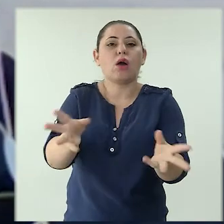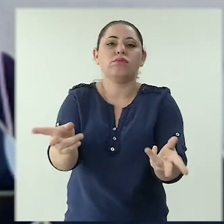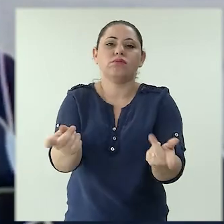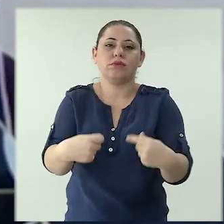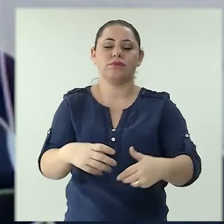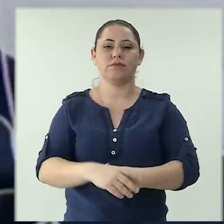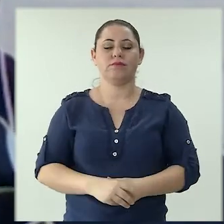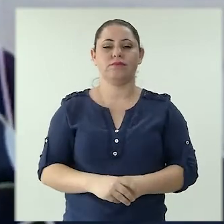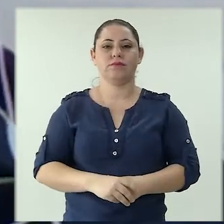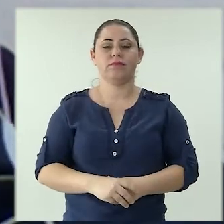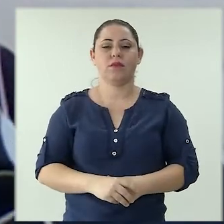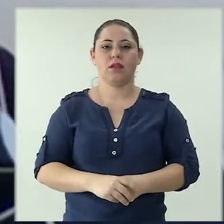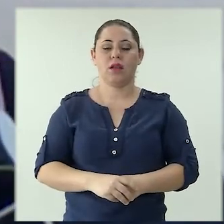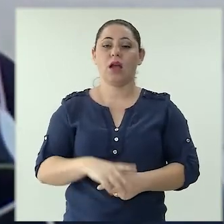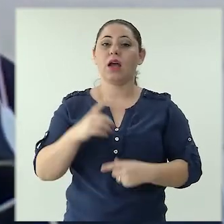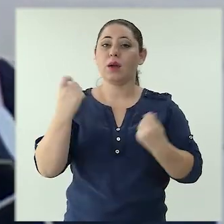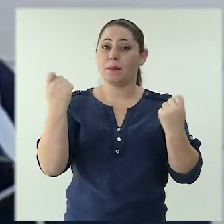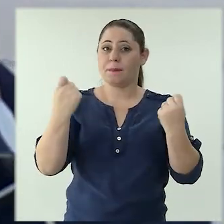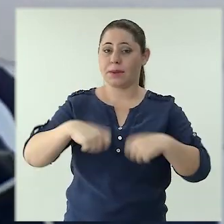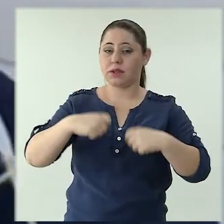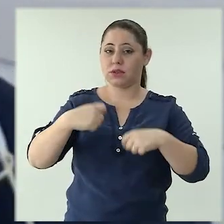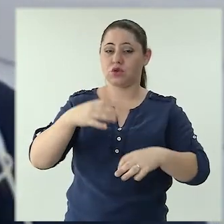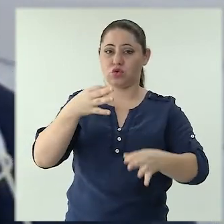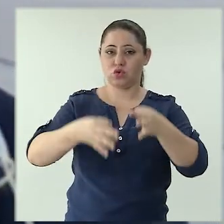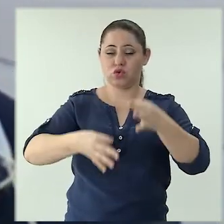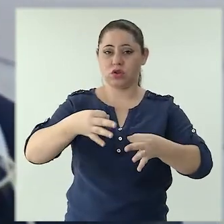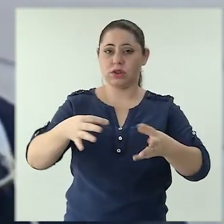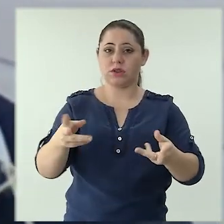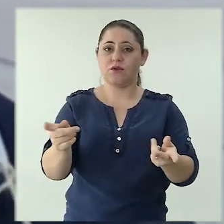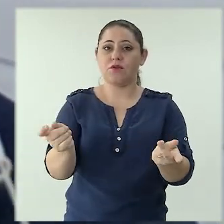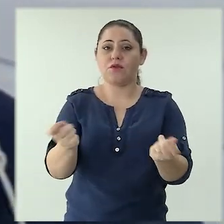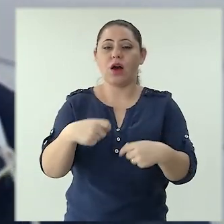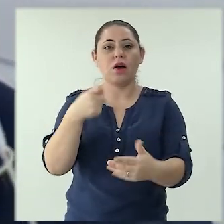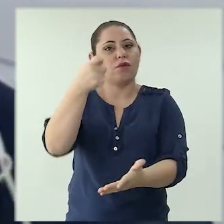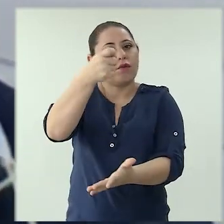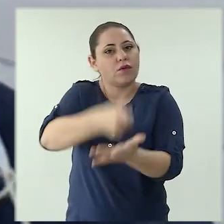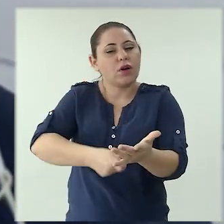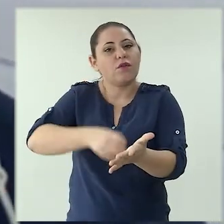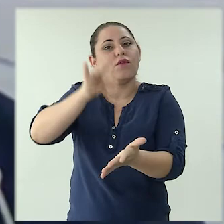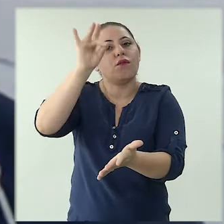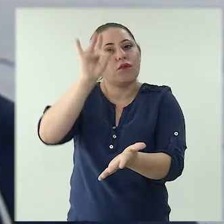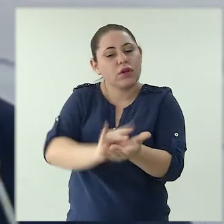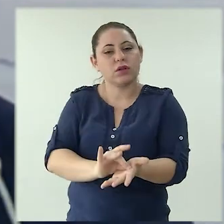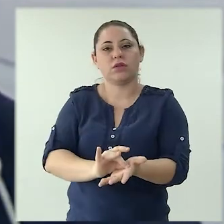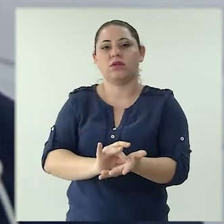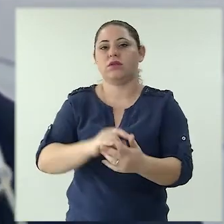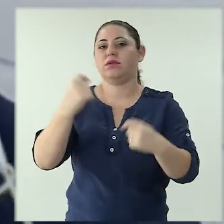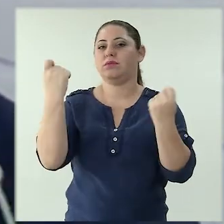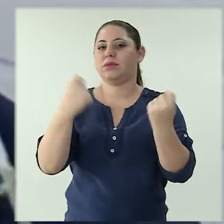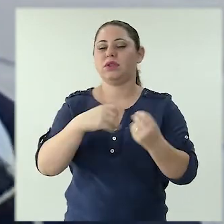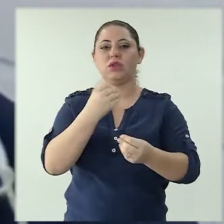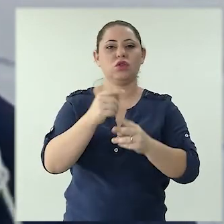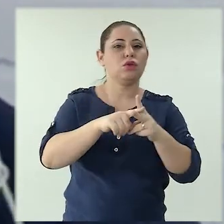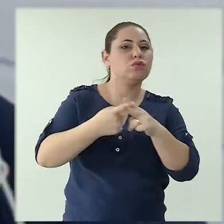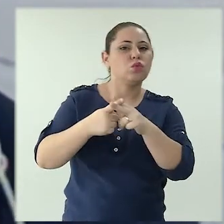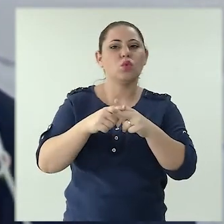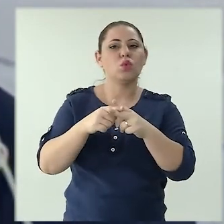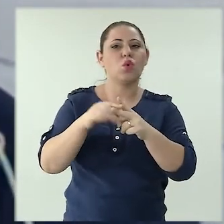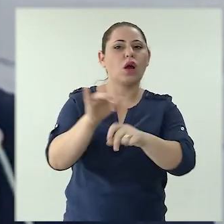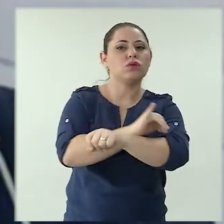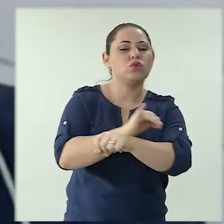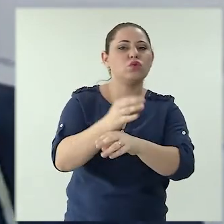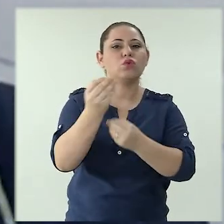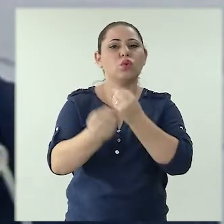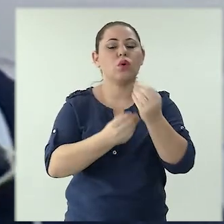efetiva. Então, a partir dessa necessidade de uma justiça efetiva, nós precisamos, então, encontrar meios que